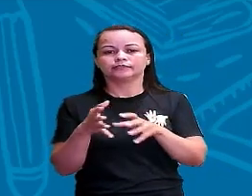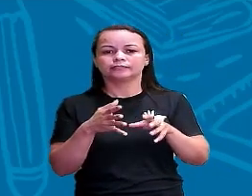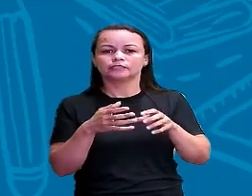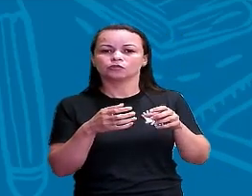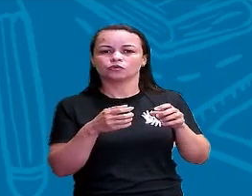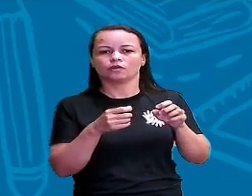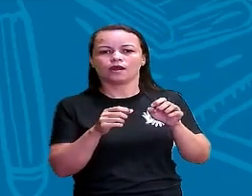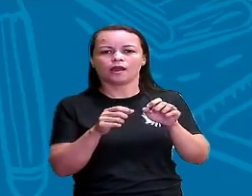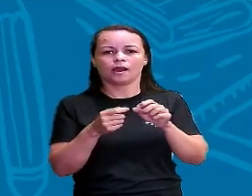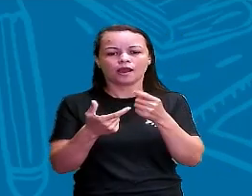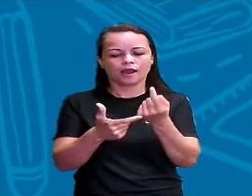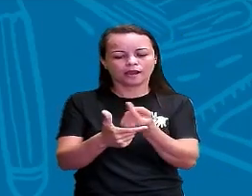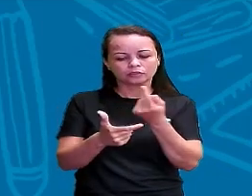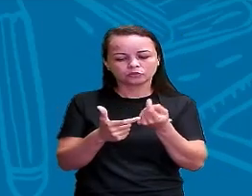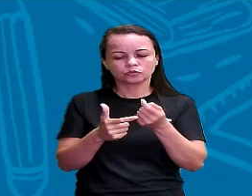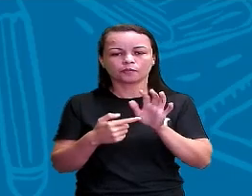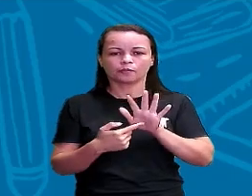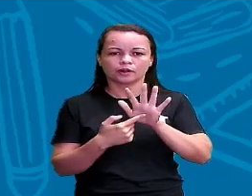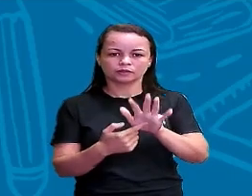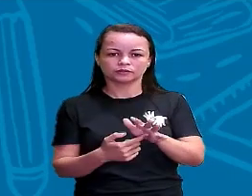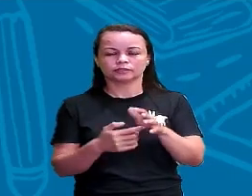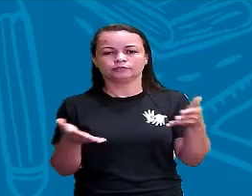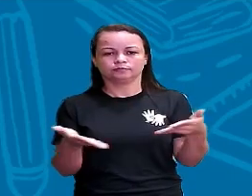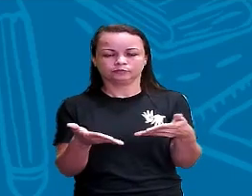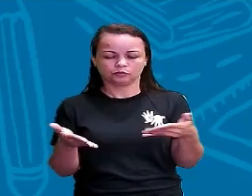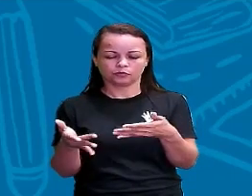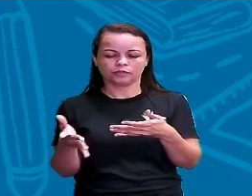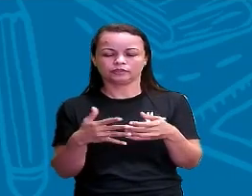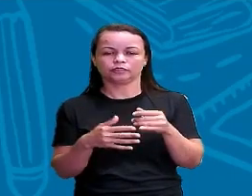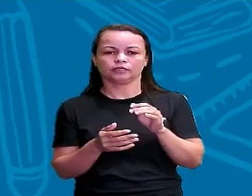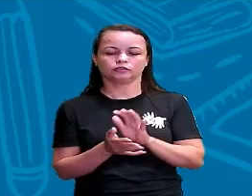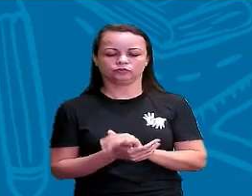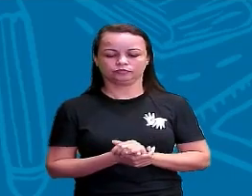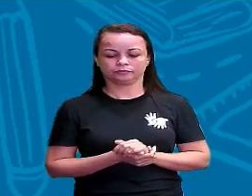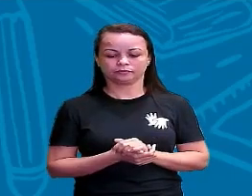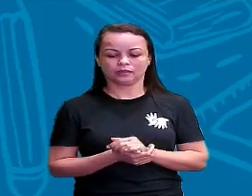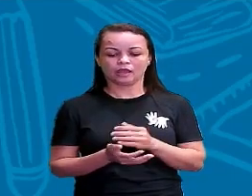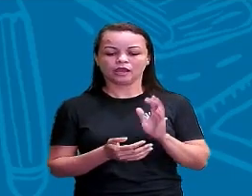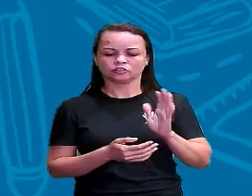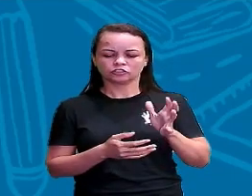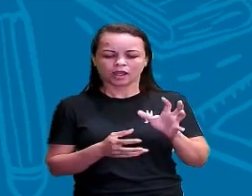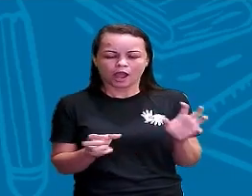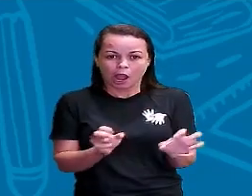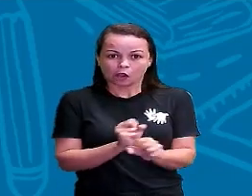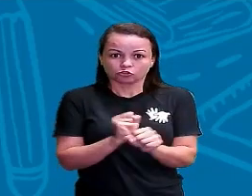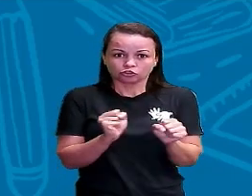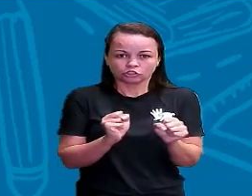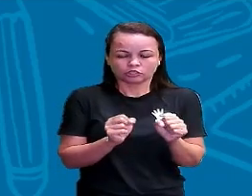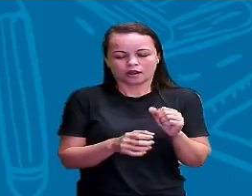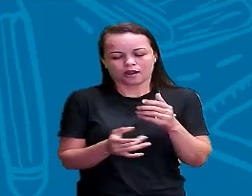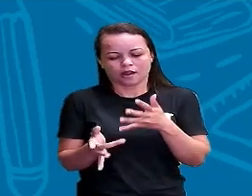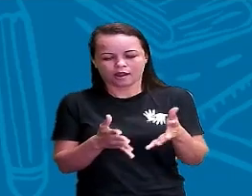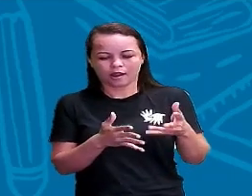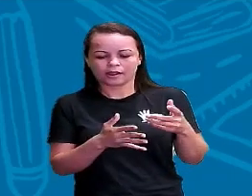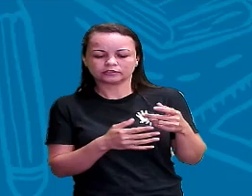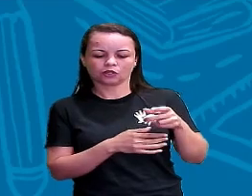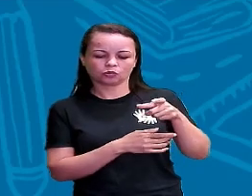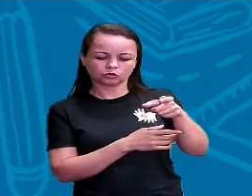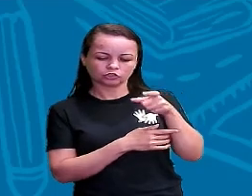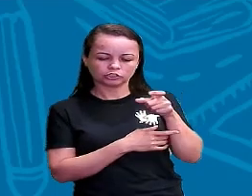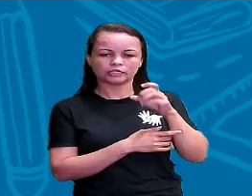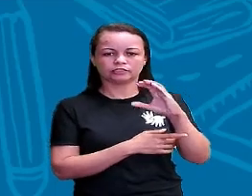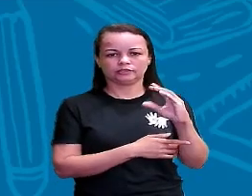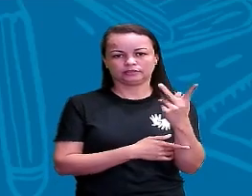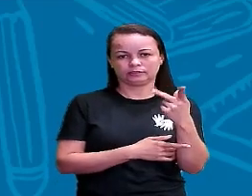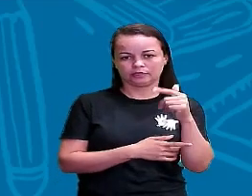com CH e com X. Com CH é apertar com força e com X é deixar na cor